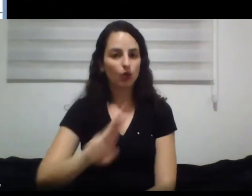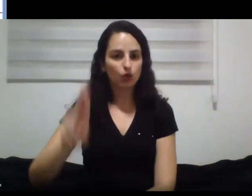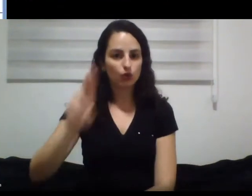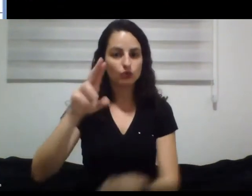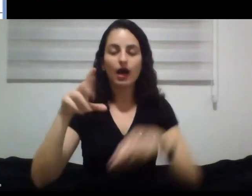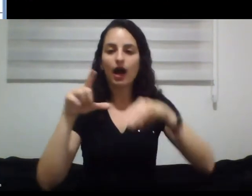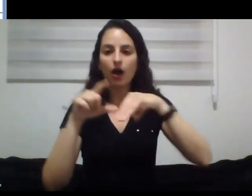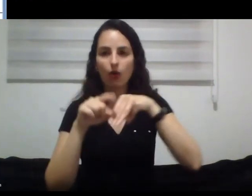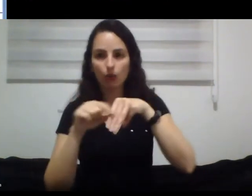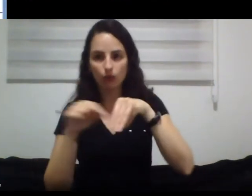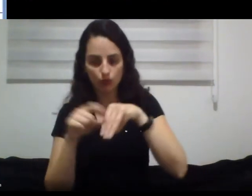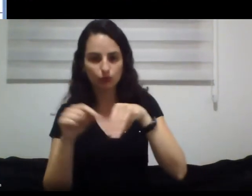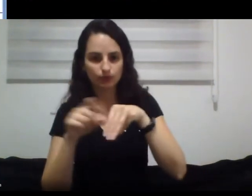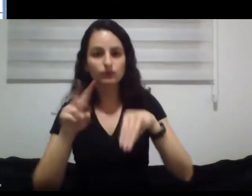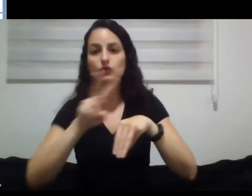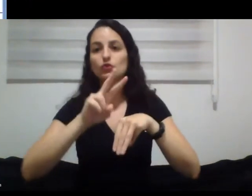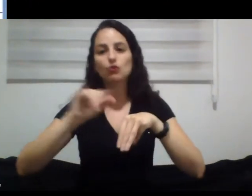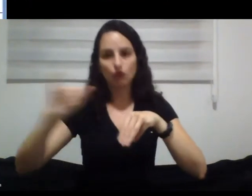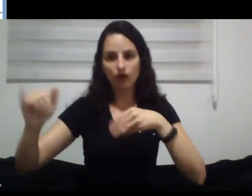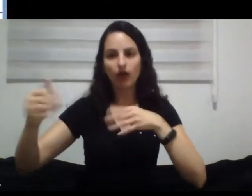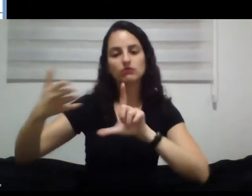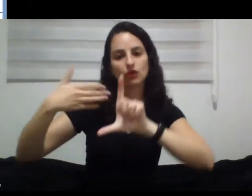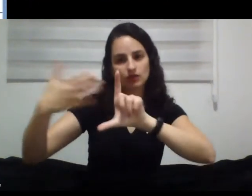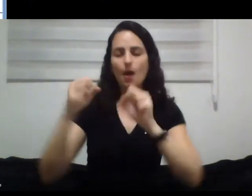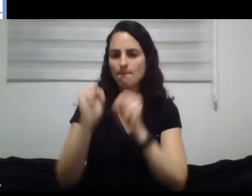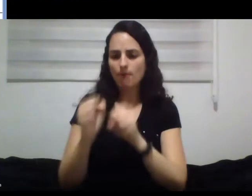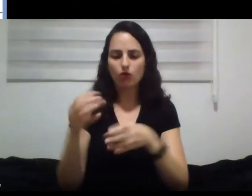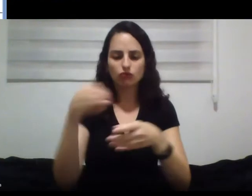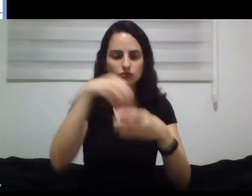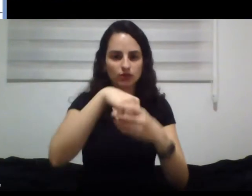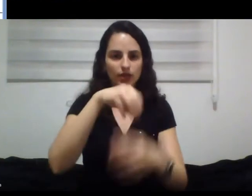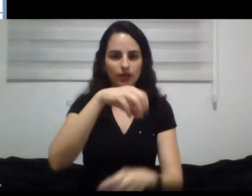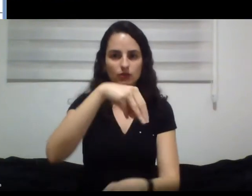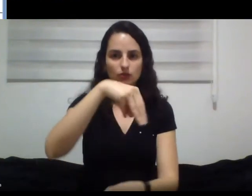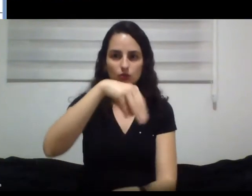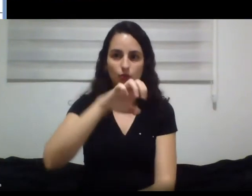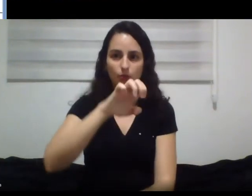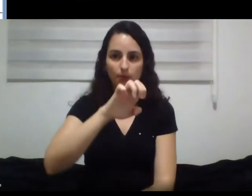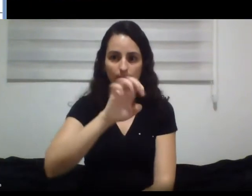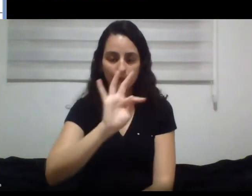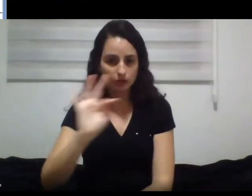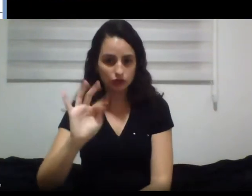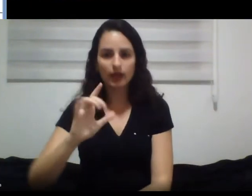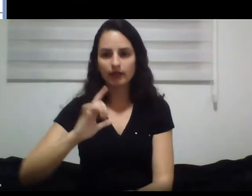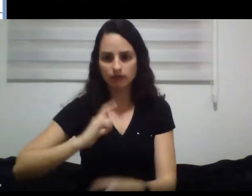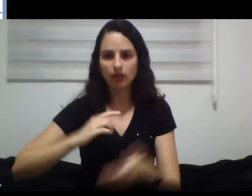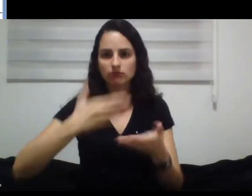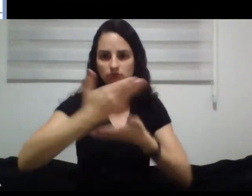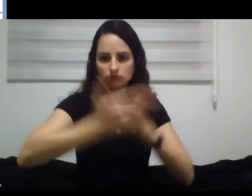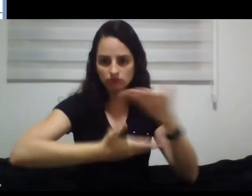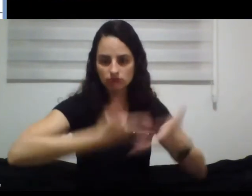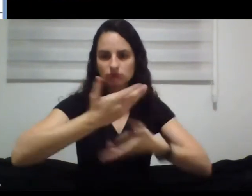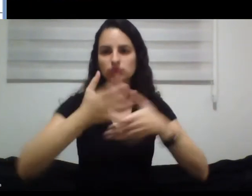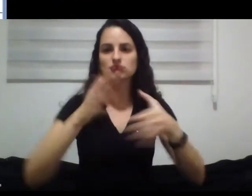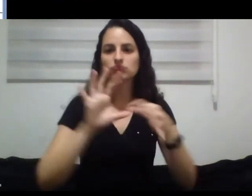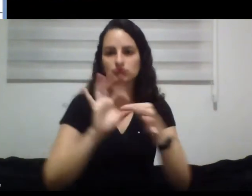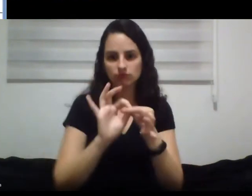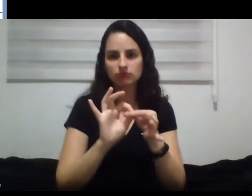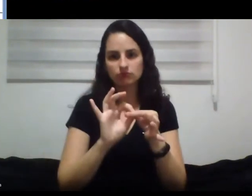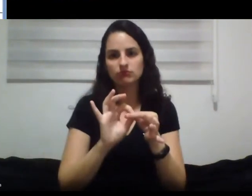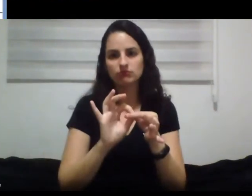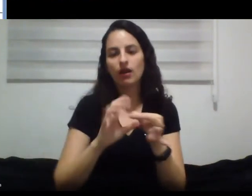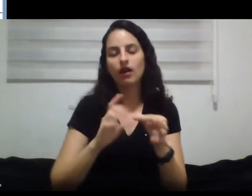a grande vantagem agora dessa atualização de versão, e por isso que a gente fez esse movimento grande, esse ádico assim, é